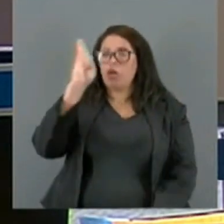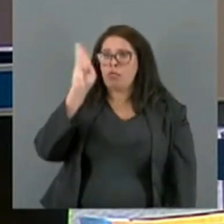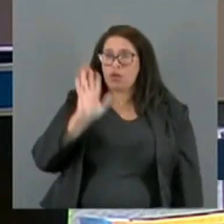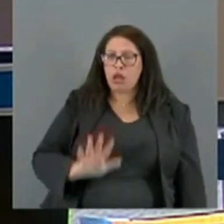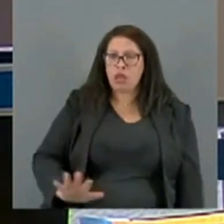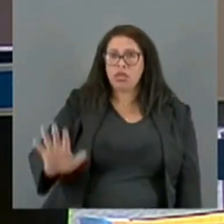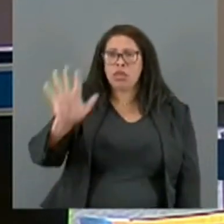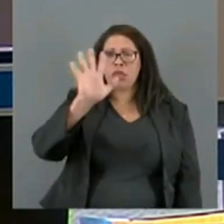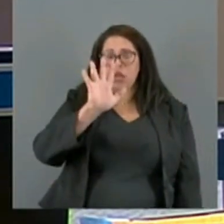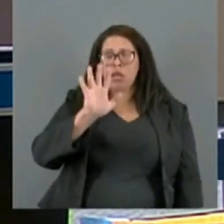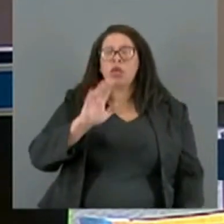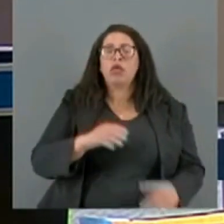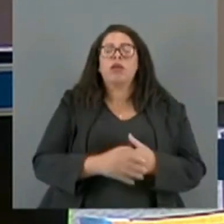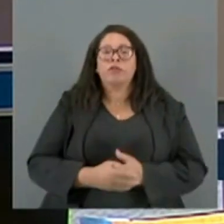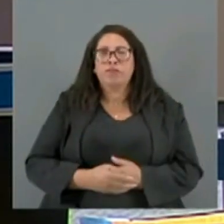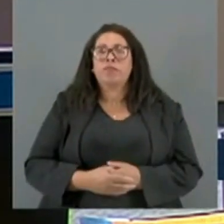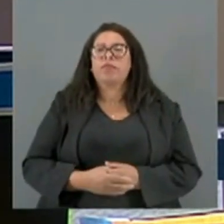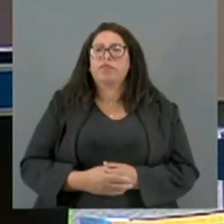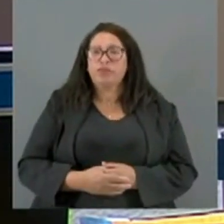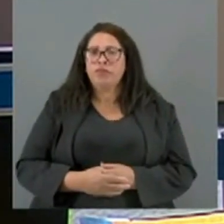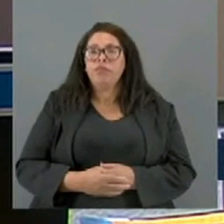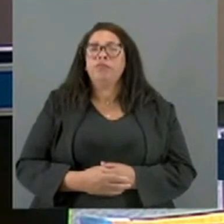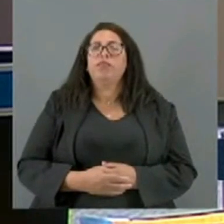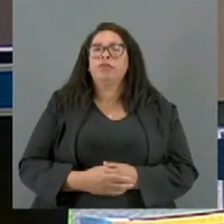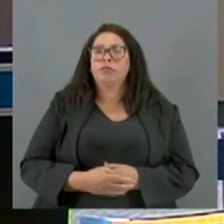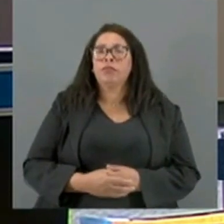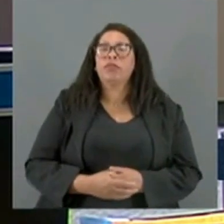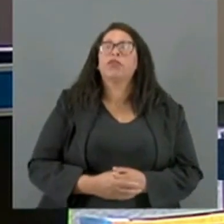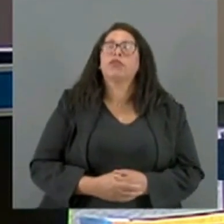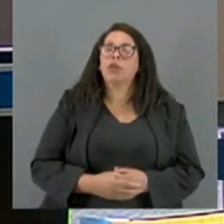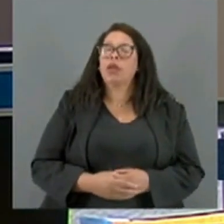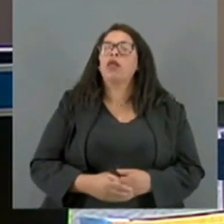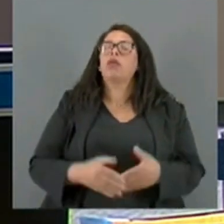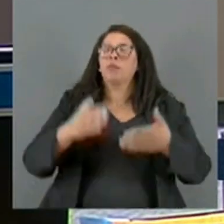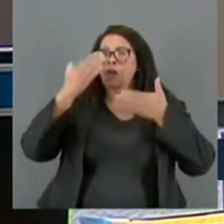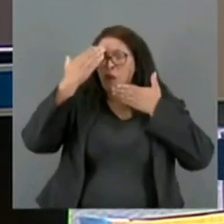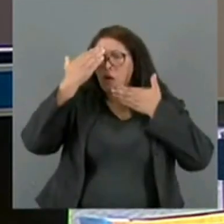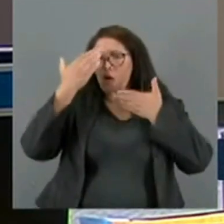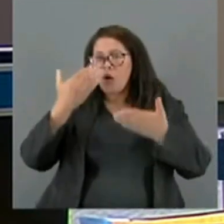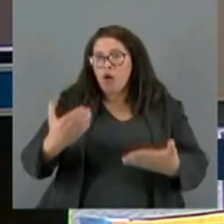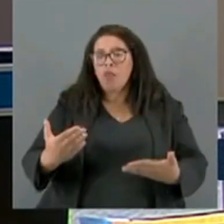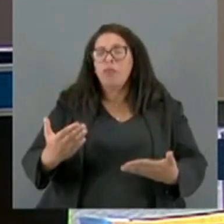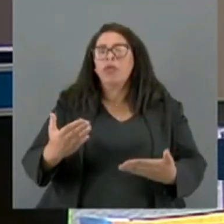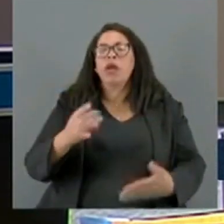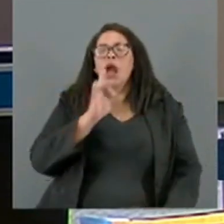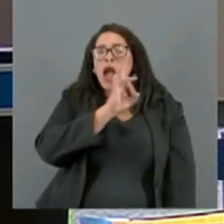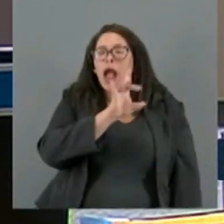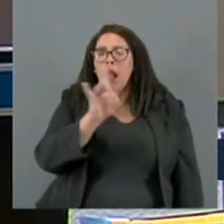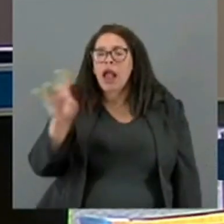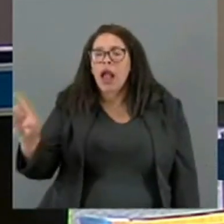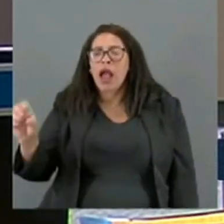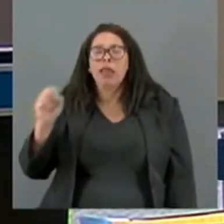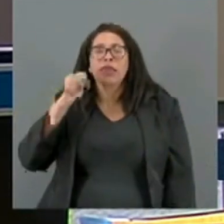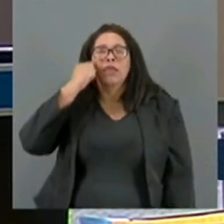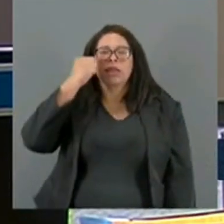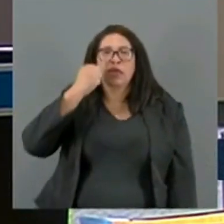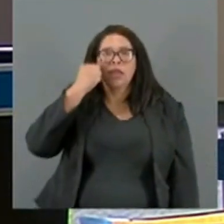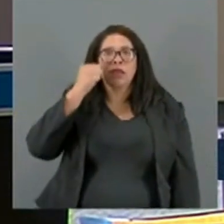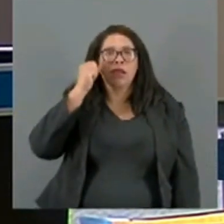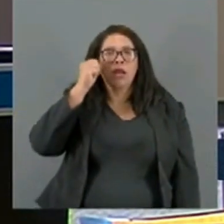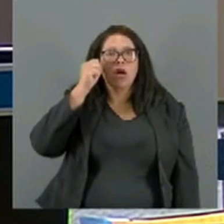Não menos relevantes é estender meu agradecimento a cada senadora